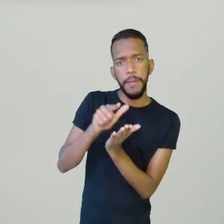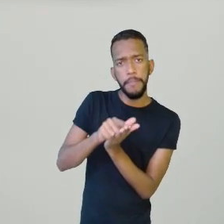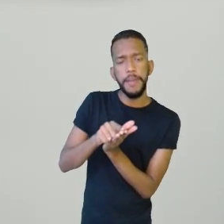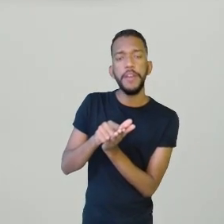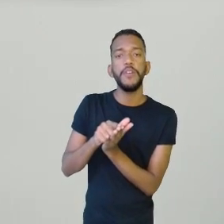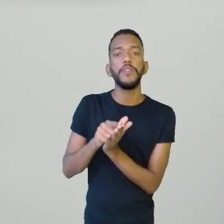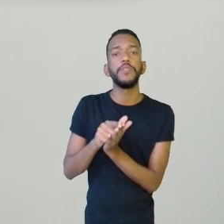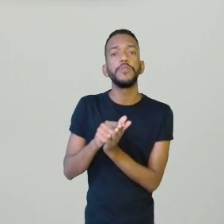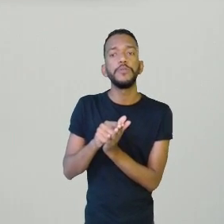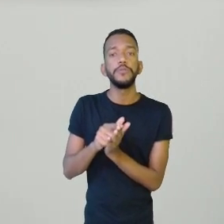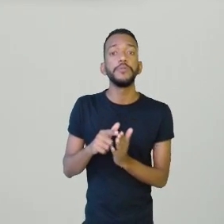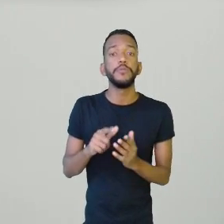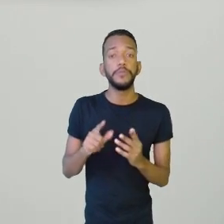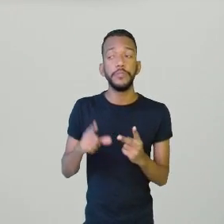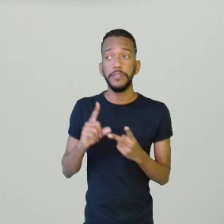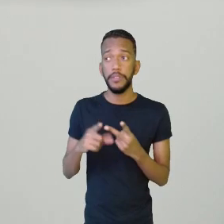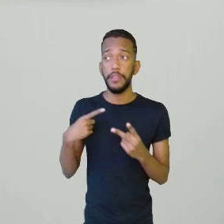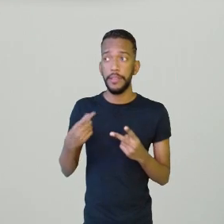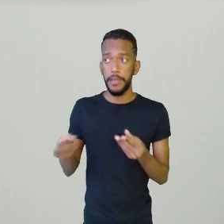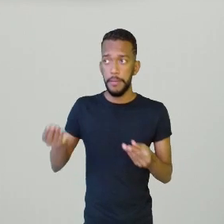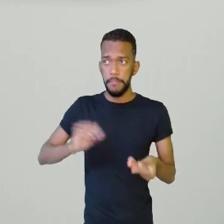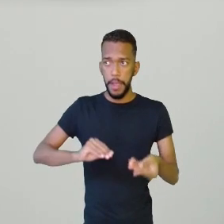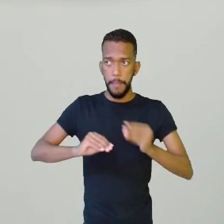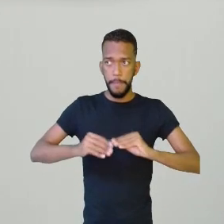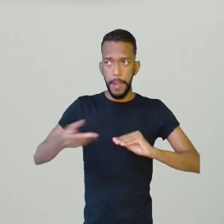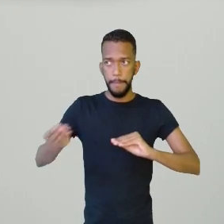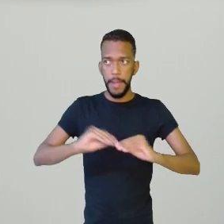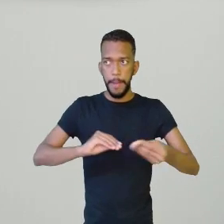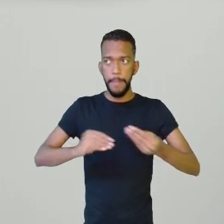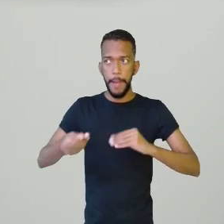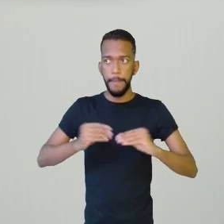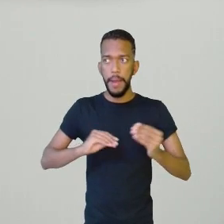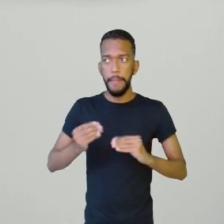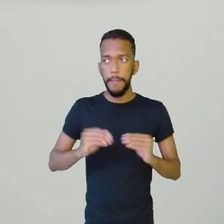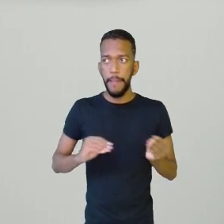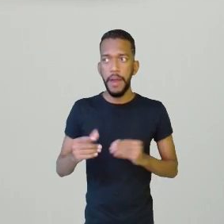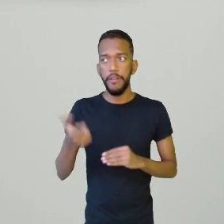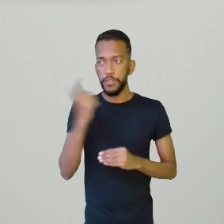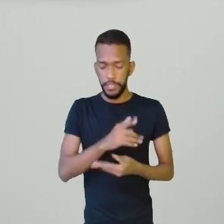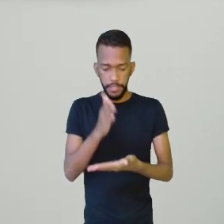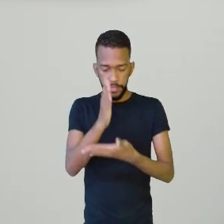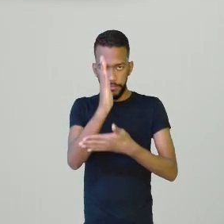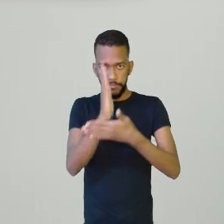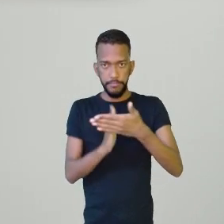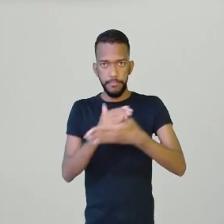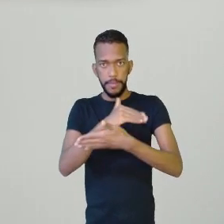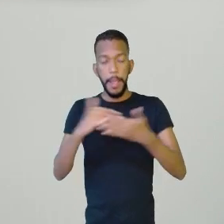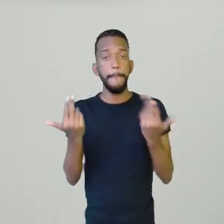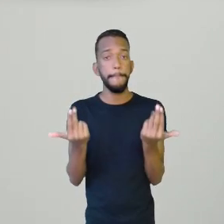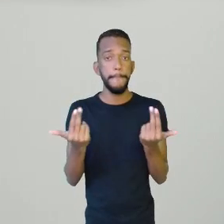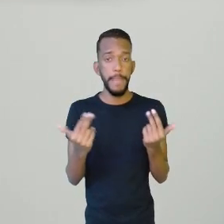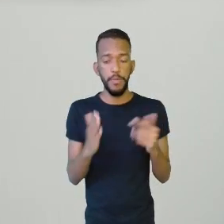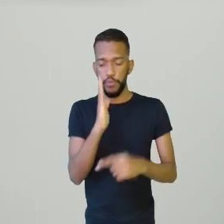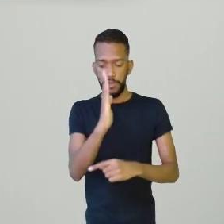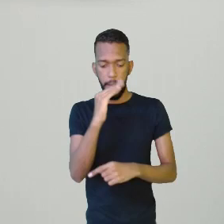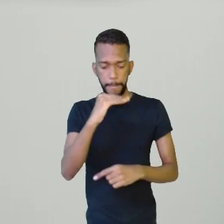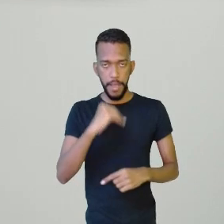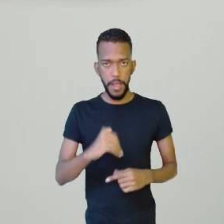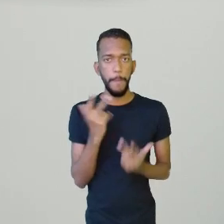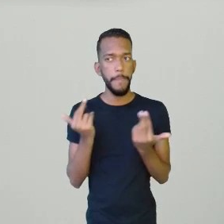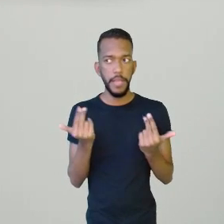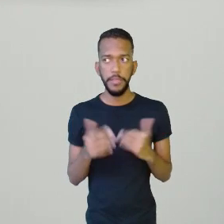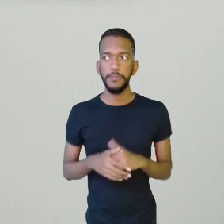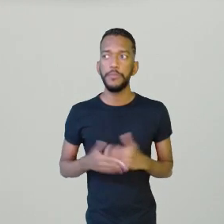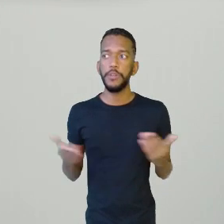ofício, vocês vão fazer dobraduras na folha para que todas as partes fiquem do mesmo tamanho.